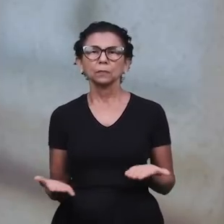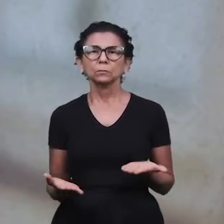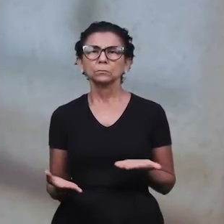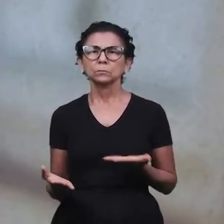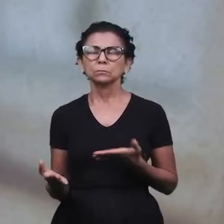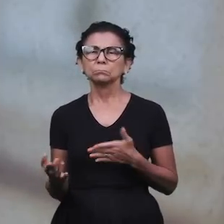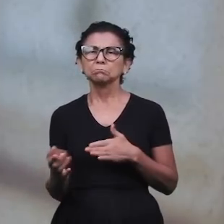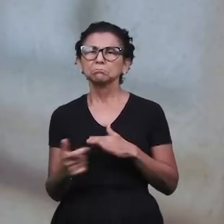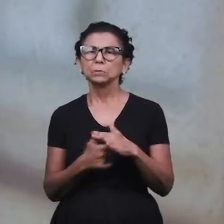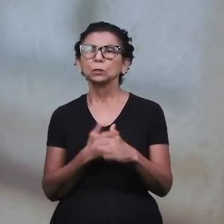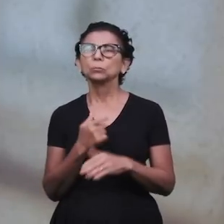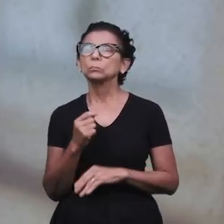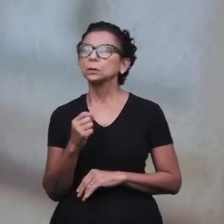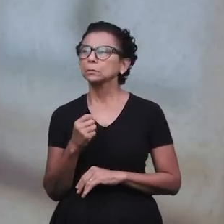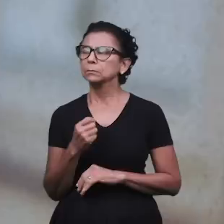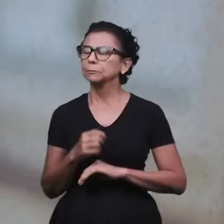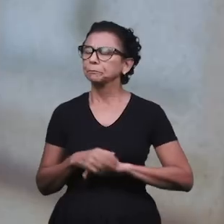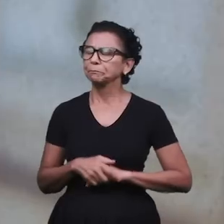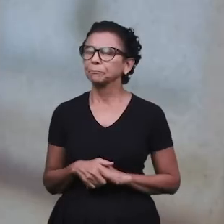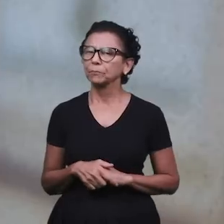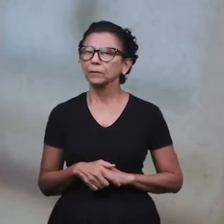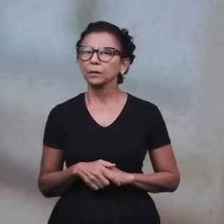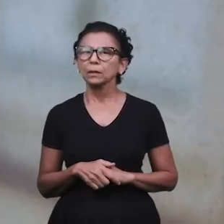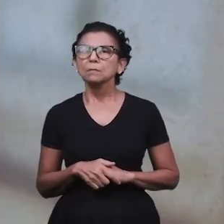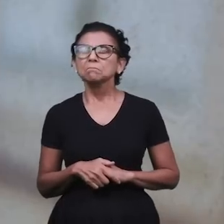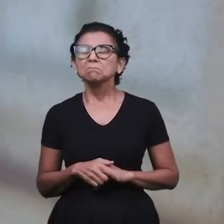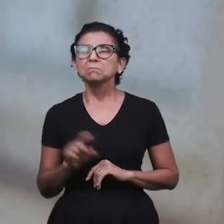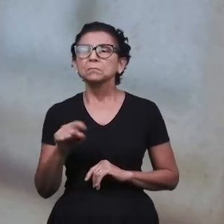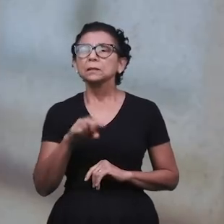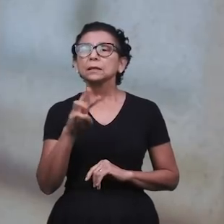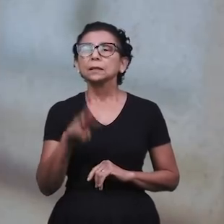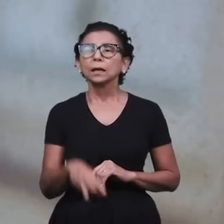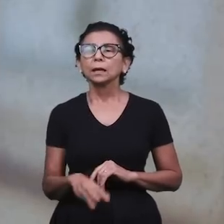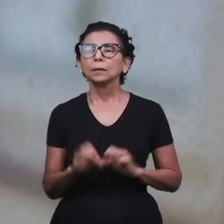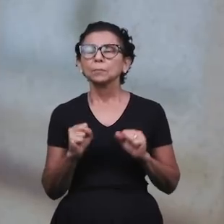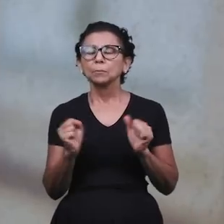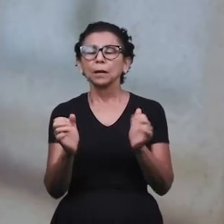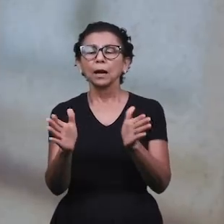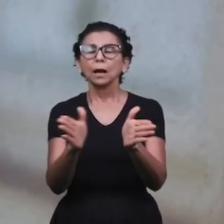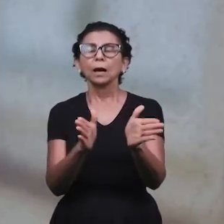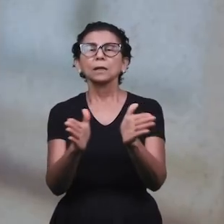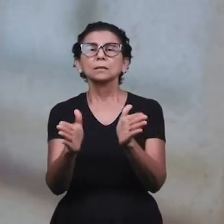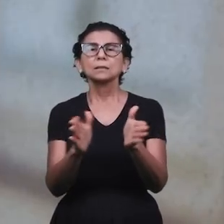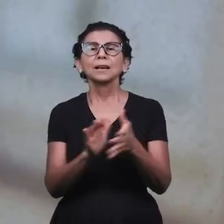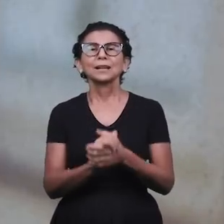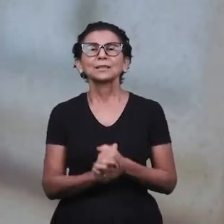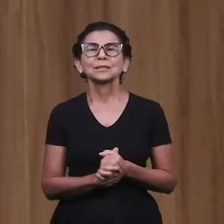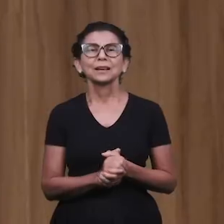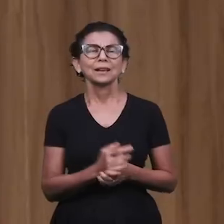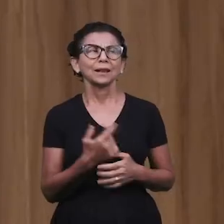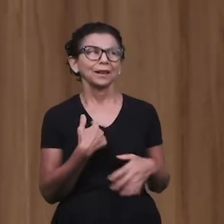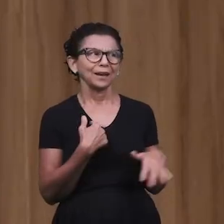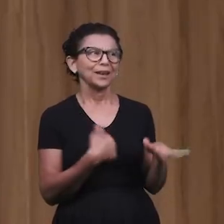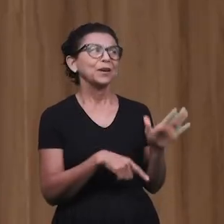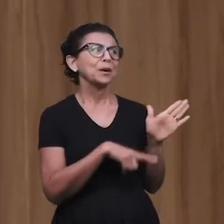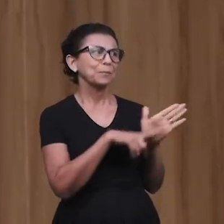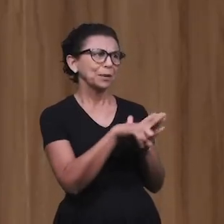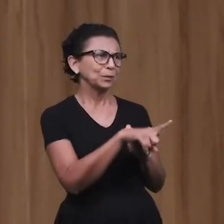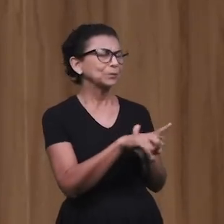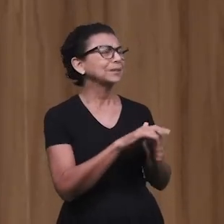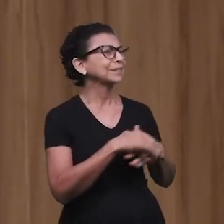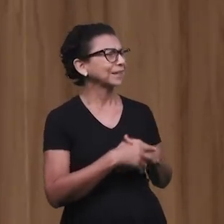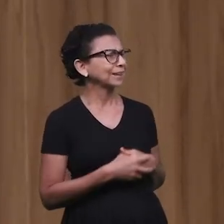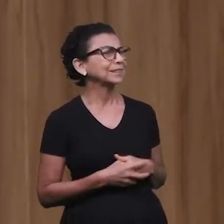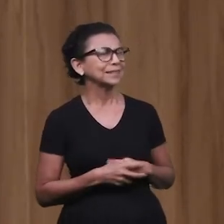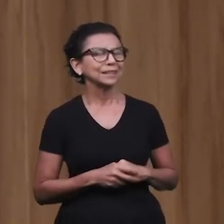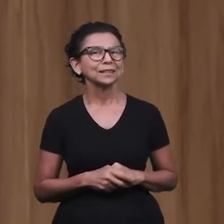pergunta: quem pode acessar o Juizado Especial Cível? Até a minha pergunta, quem pode demandar no